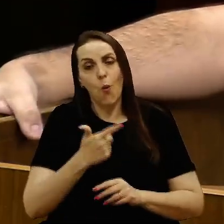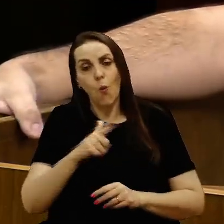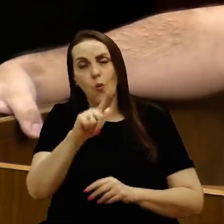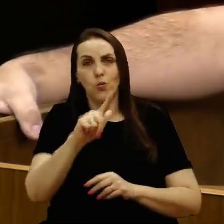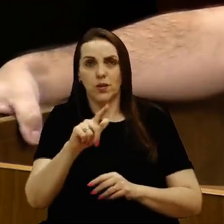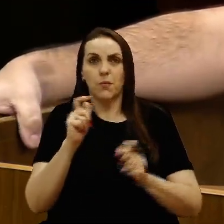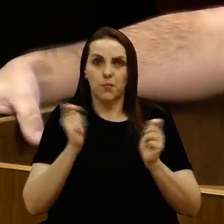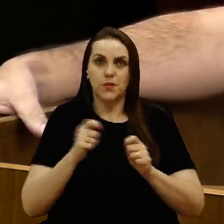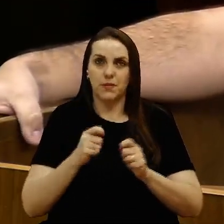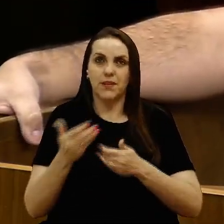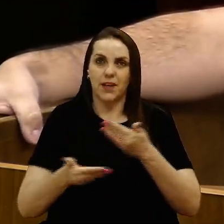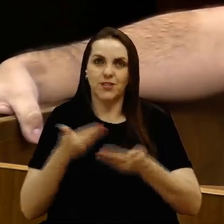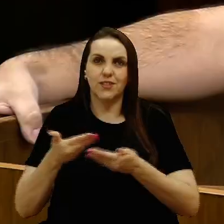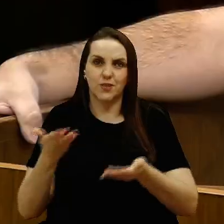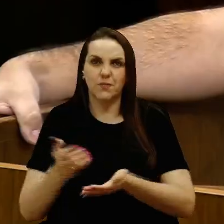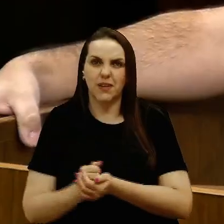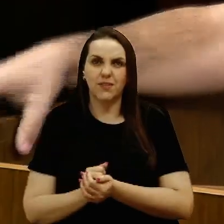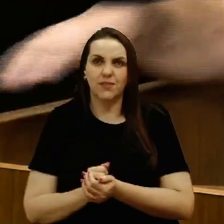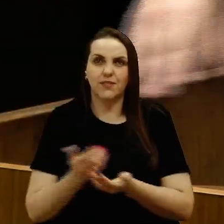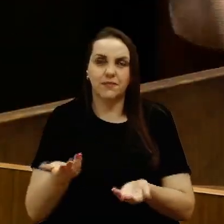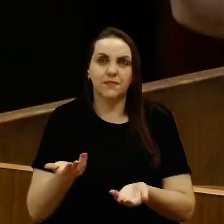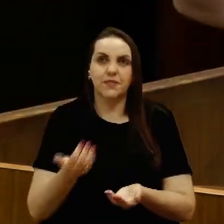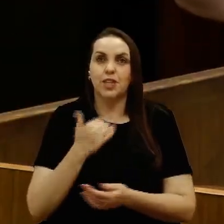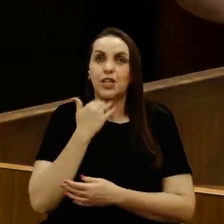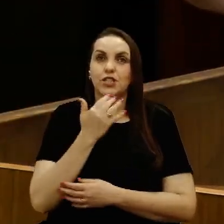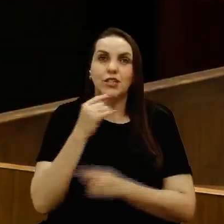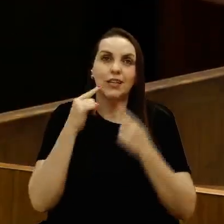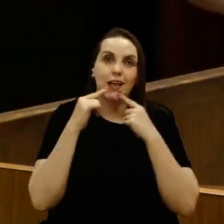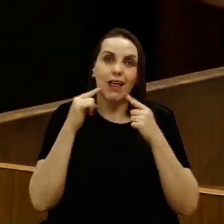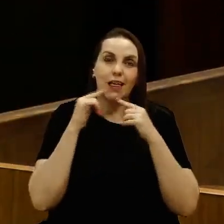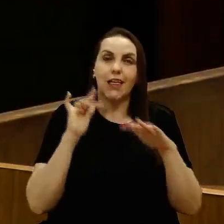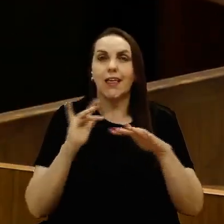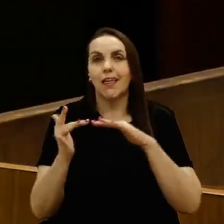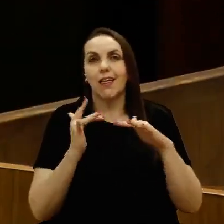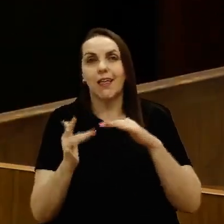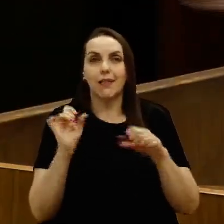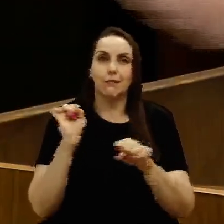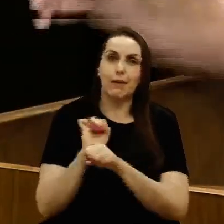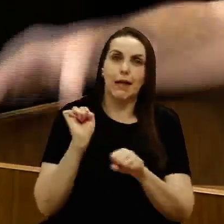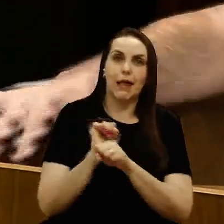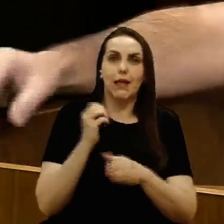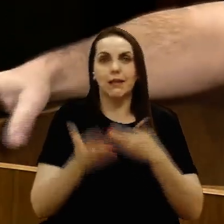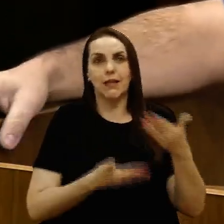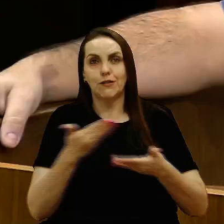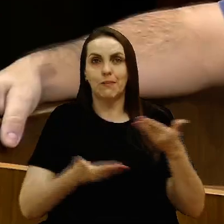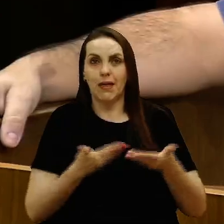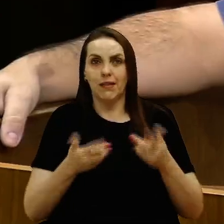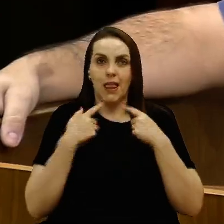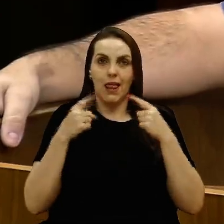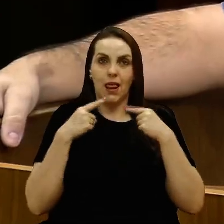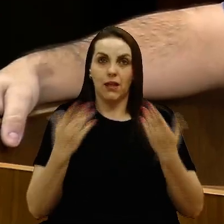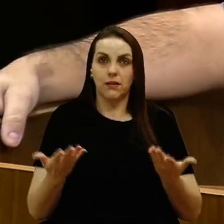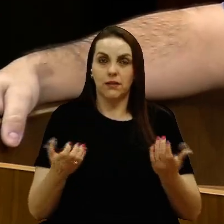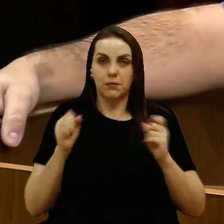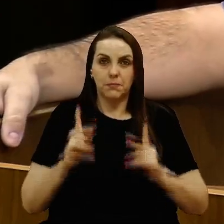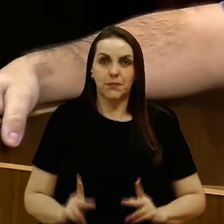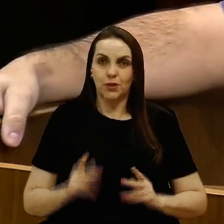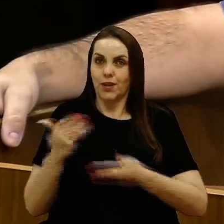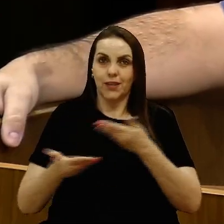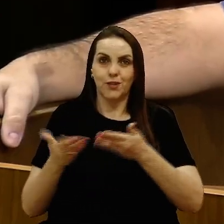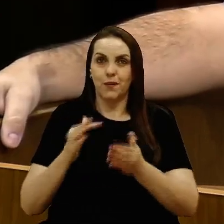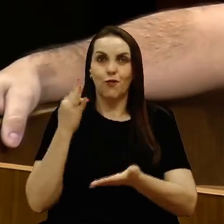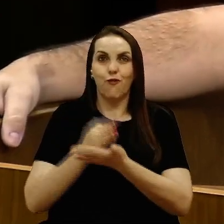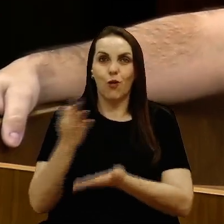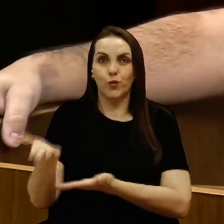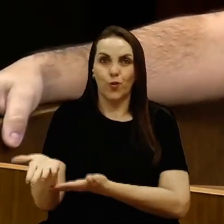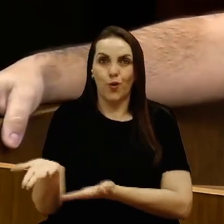profissional fica ali. Depois não adianta reclamar, ficar nas redes sociais, estou aguardando consulta, né? E a pessoa deixa de ser atendida. Então, nós estamos